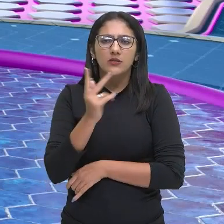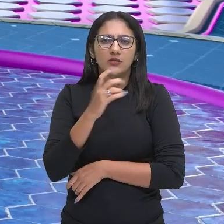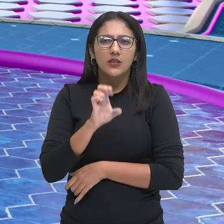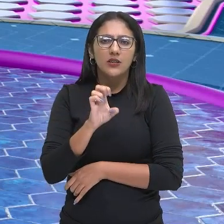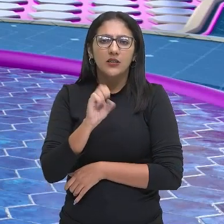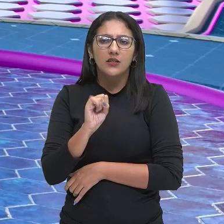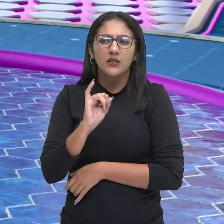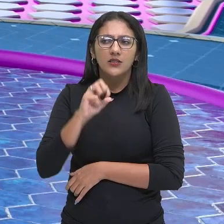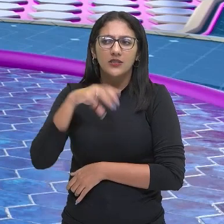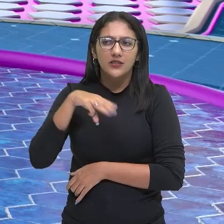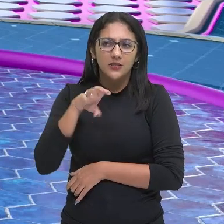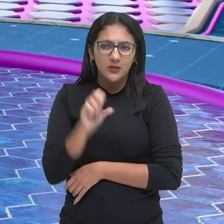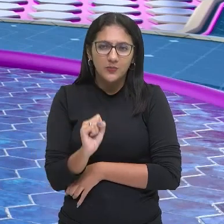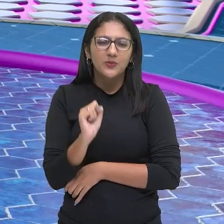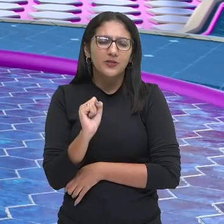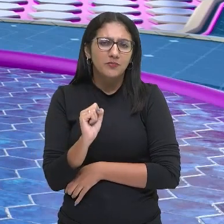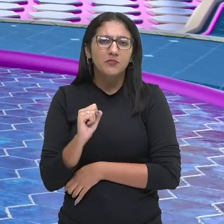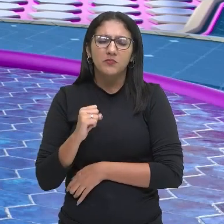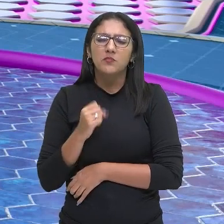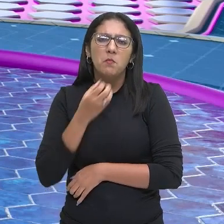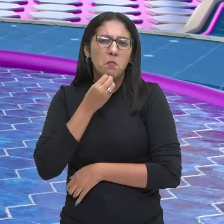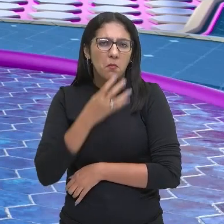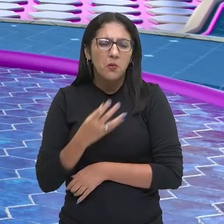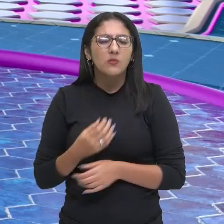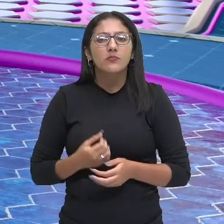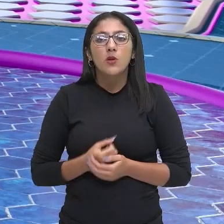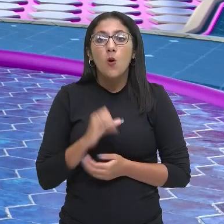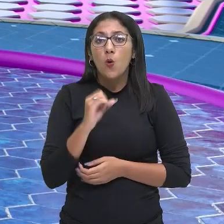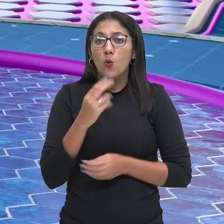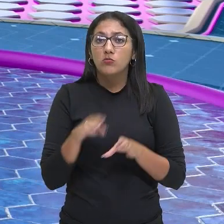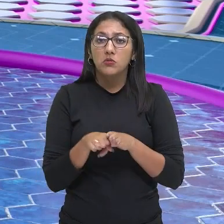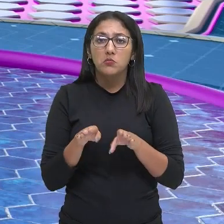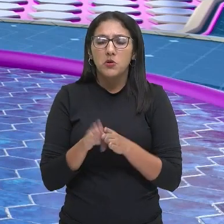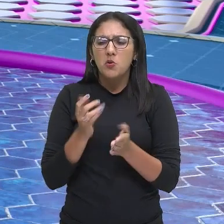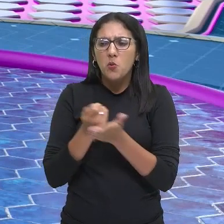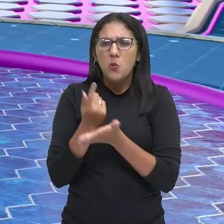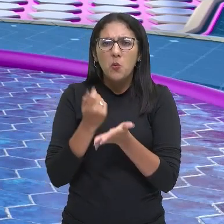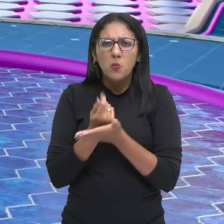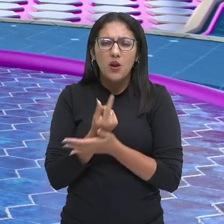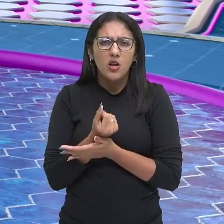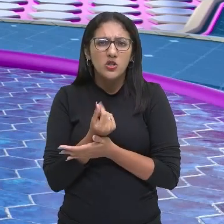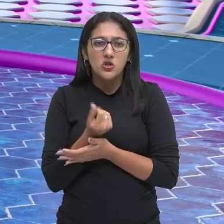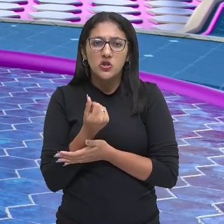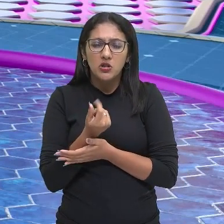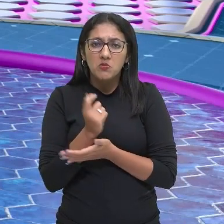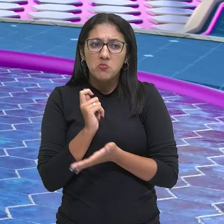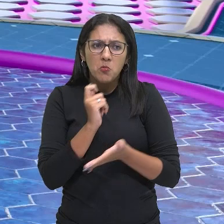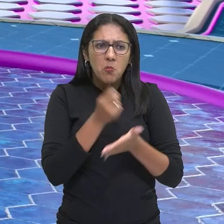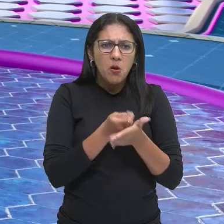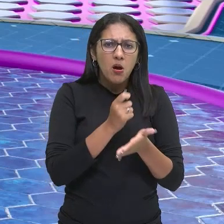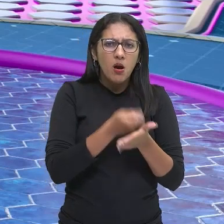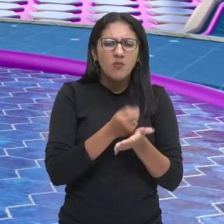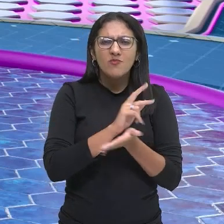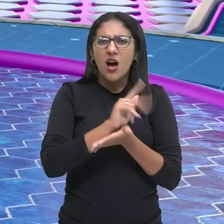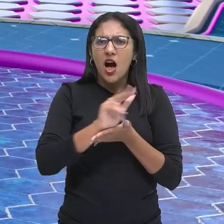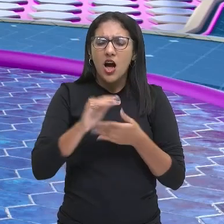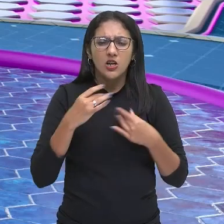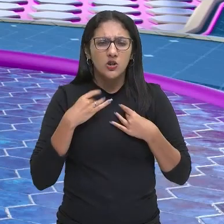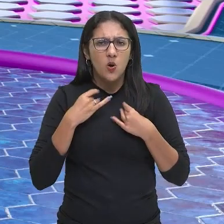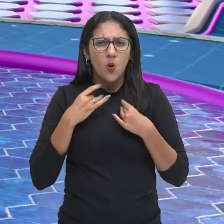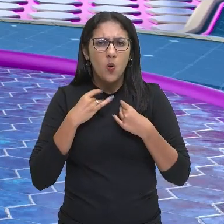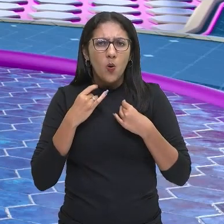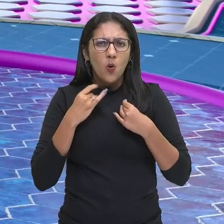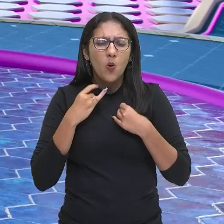na parte de simulação. Ou então, comprar com dinheiro de verdade diversas vestimentas